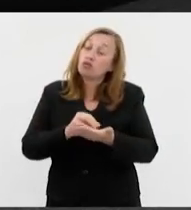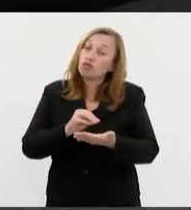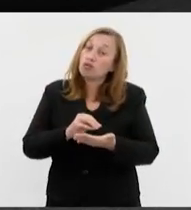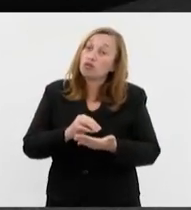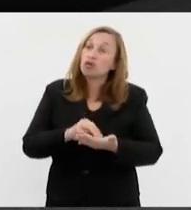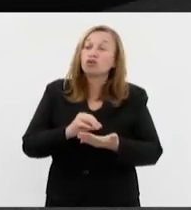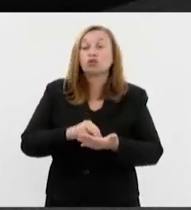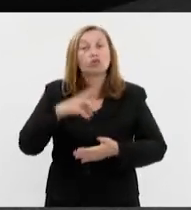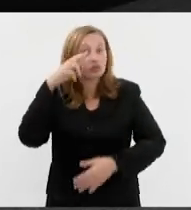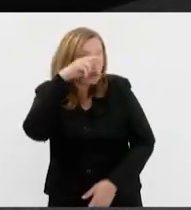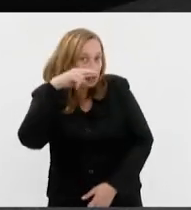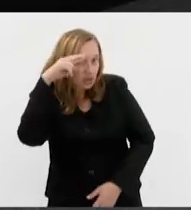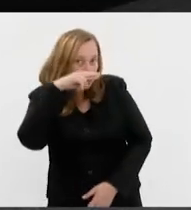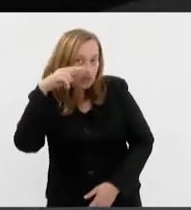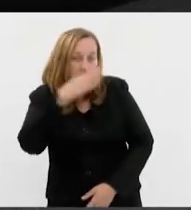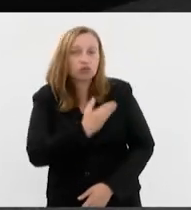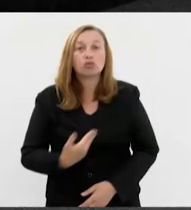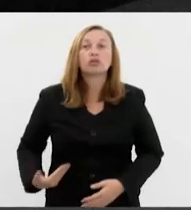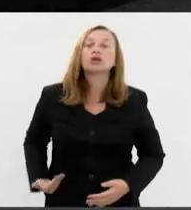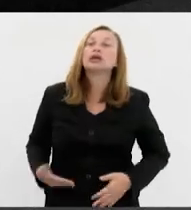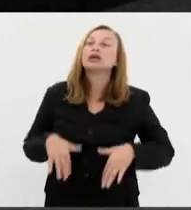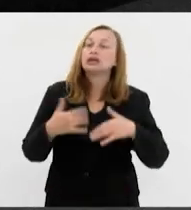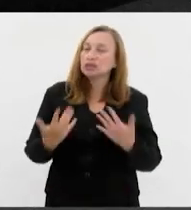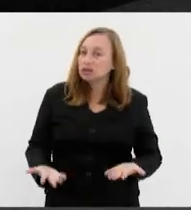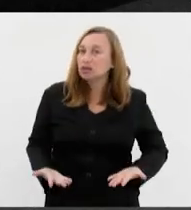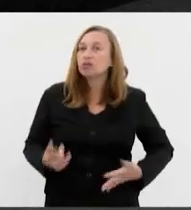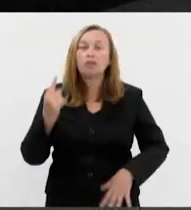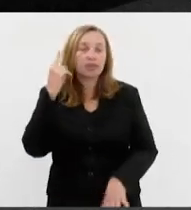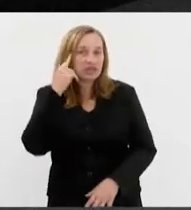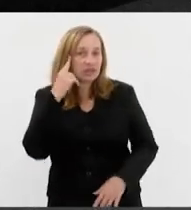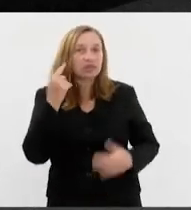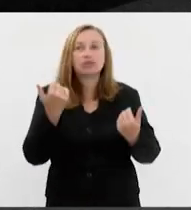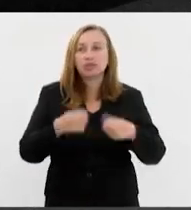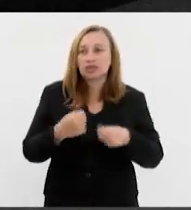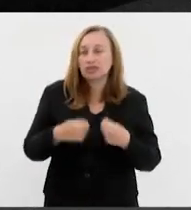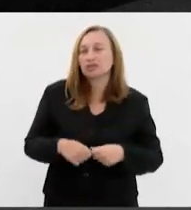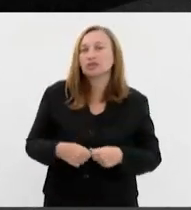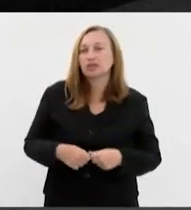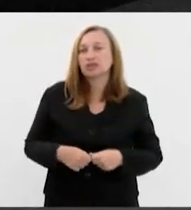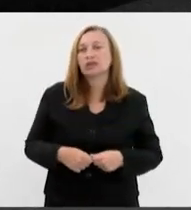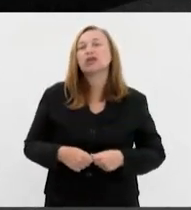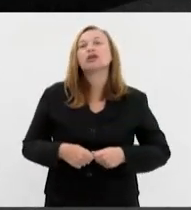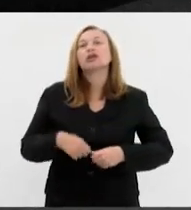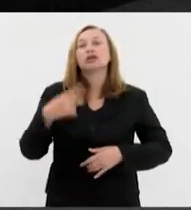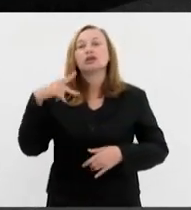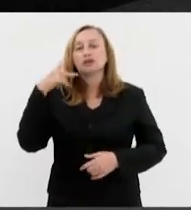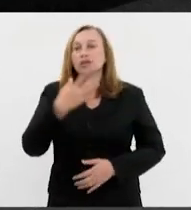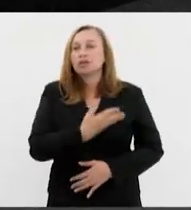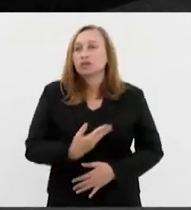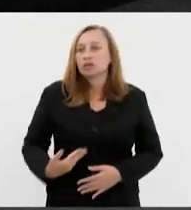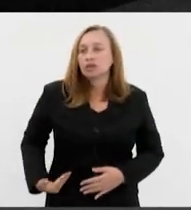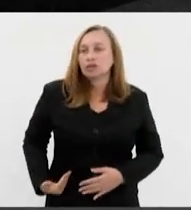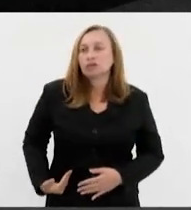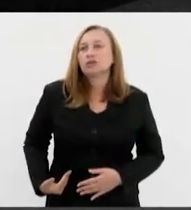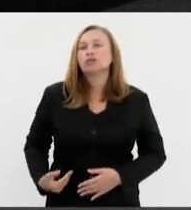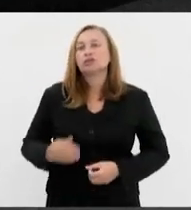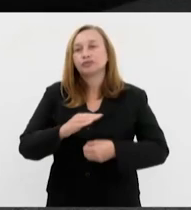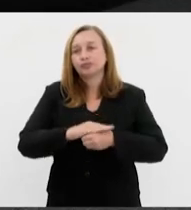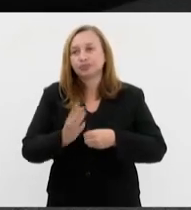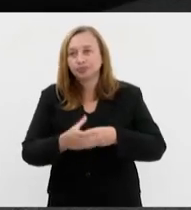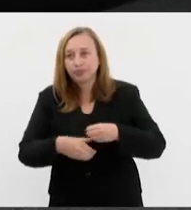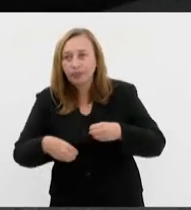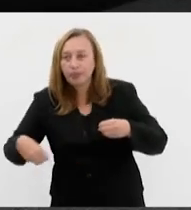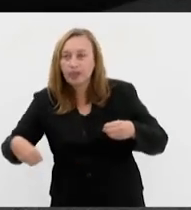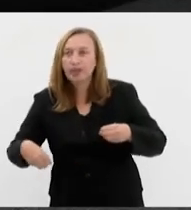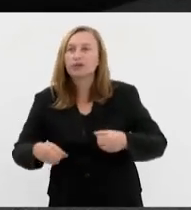falhou. Então, é nessa perspectiva que a gente precisa pensar nas políticas públicas de saneamento básico,